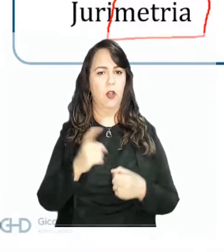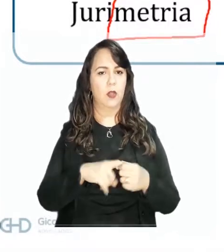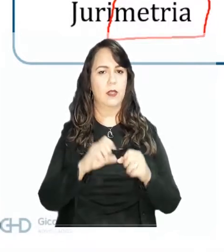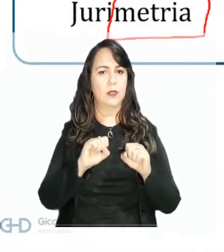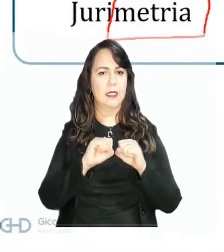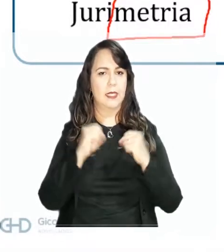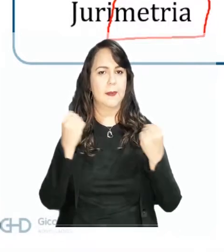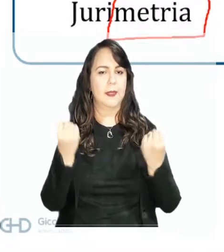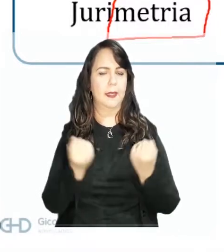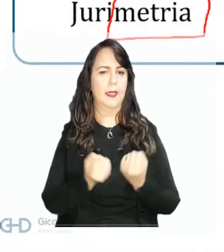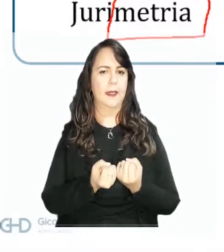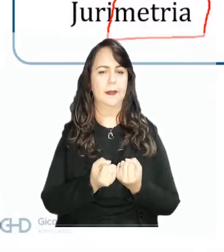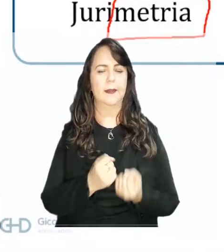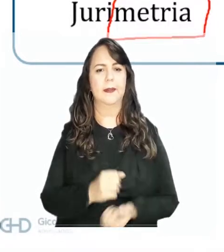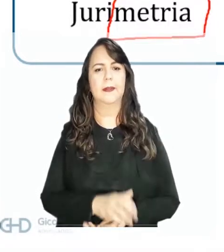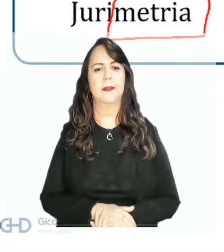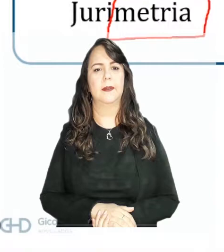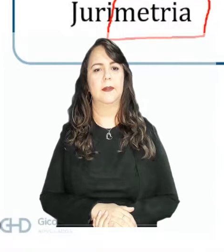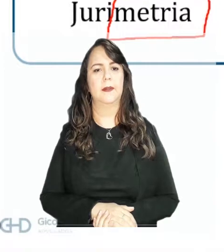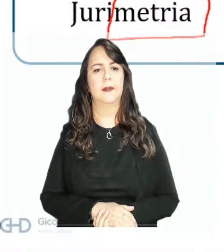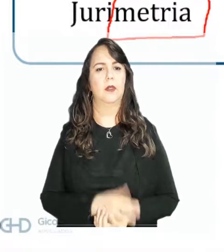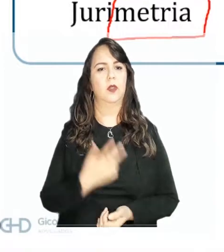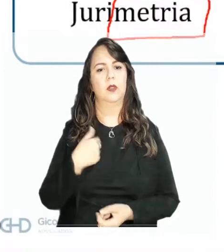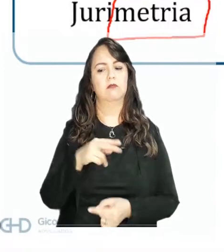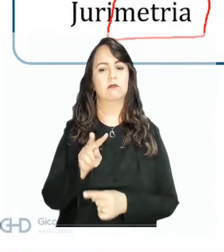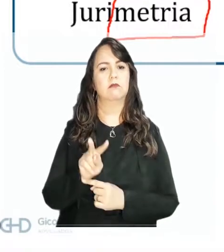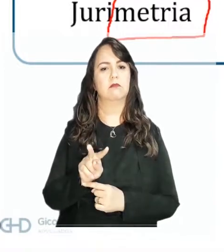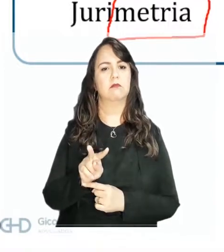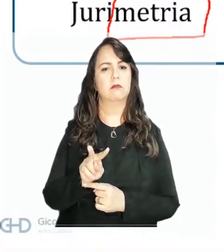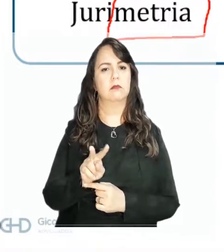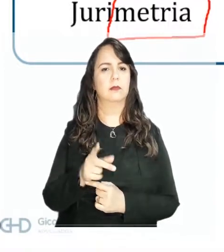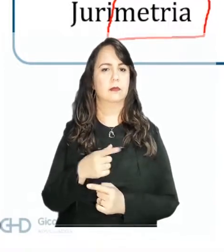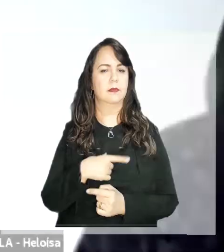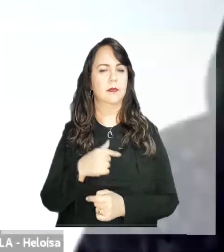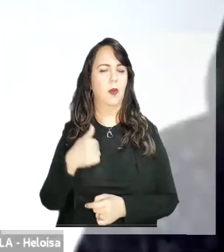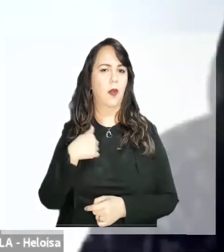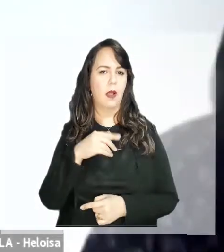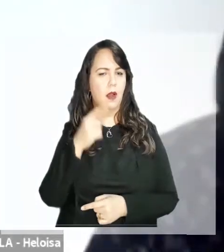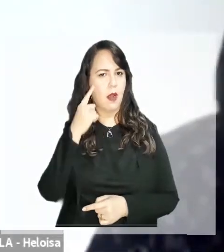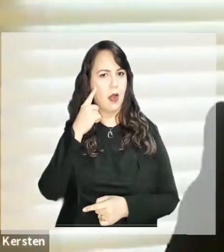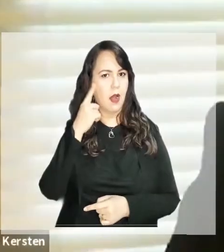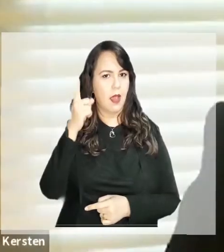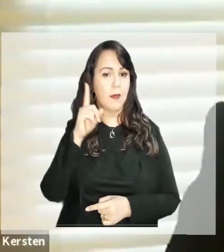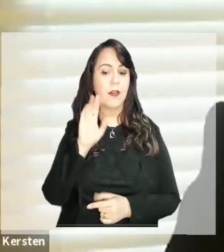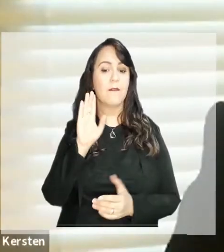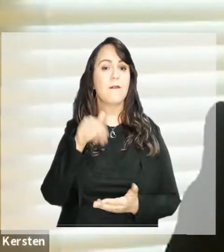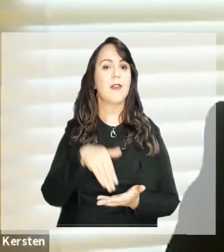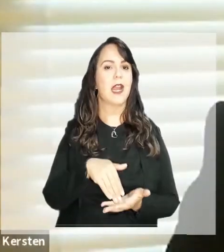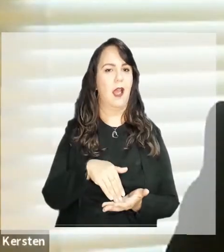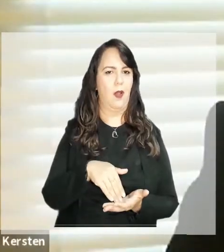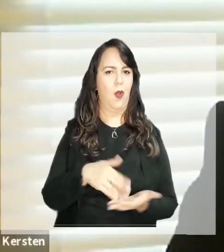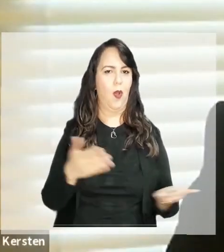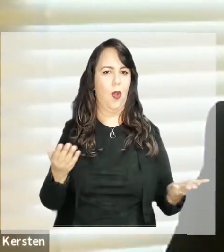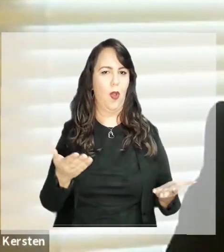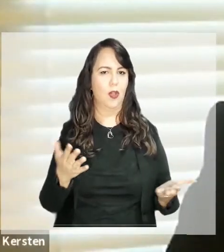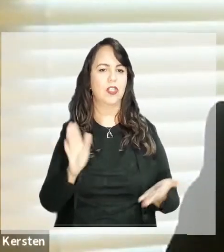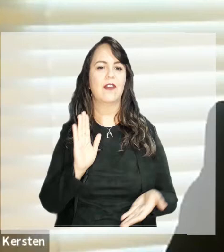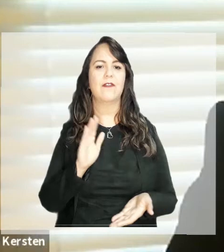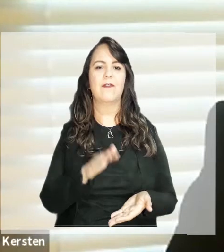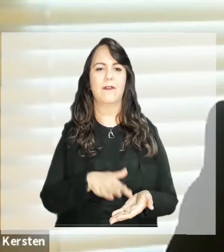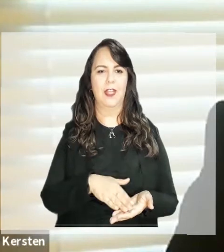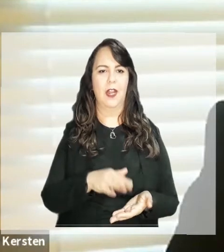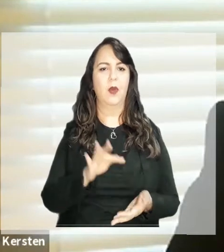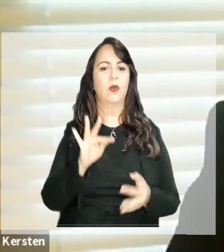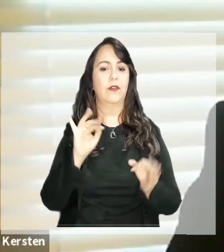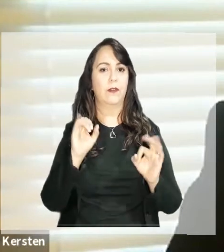Enquanto a gente aguarda, eu lembro que, ao final do seminário, vamos realizar o sorteio. Passo a